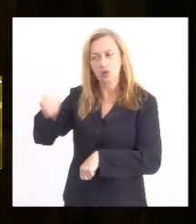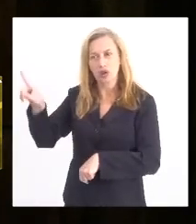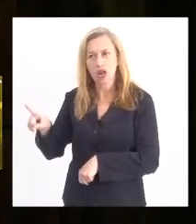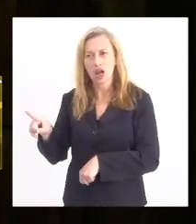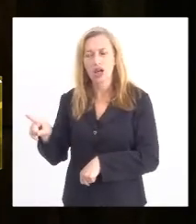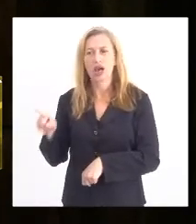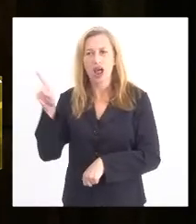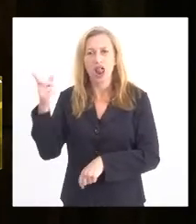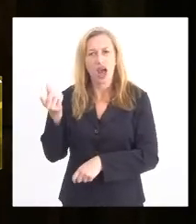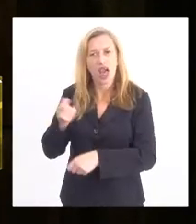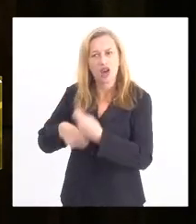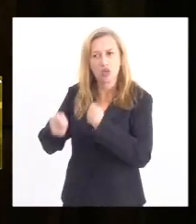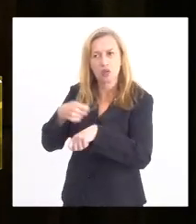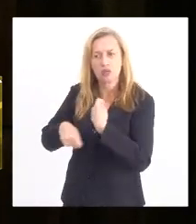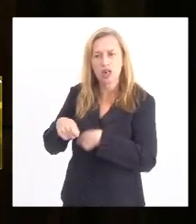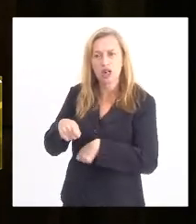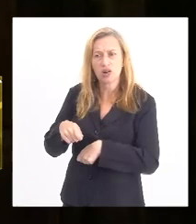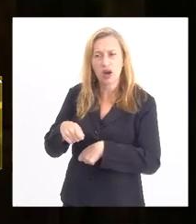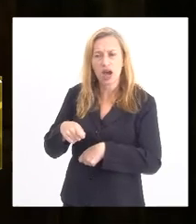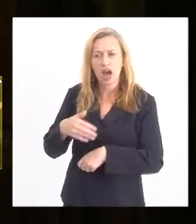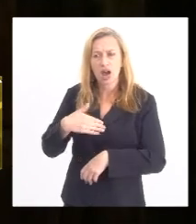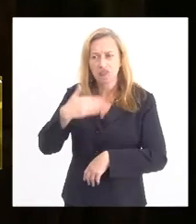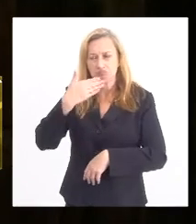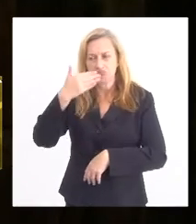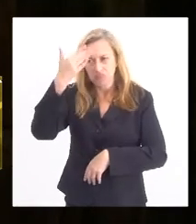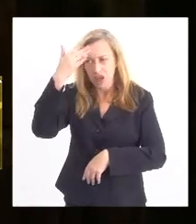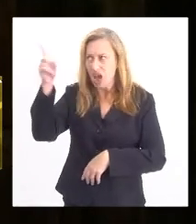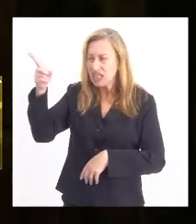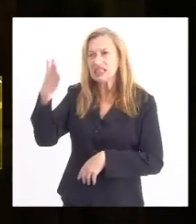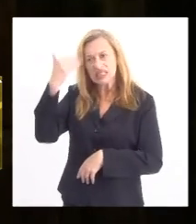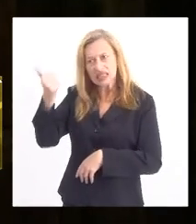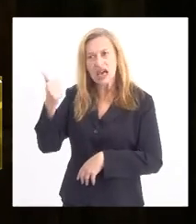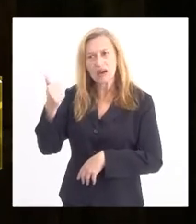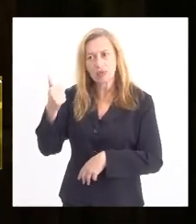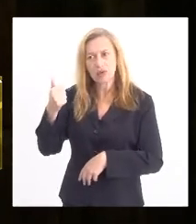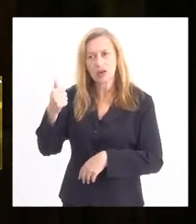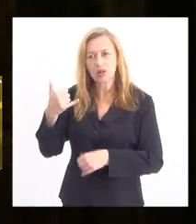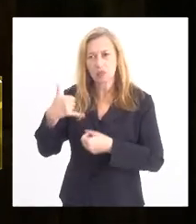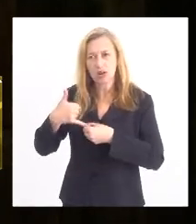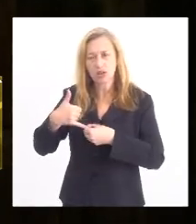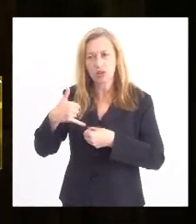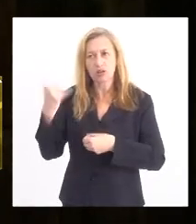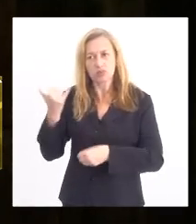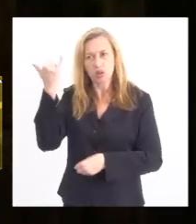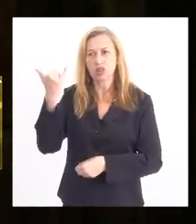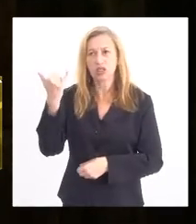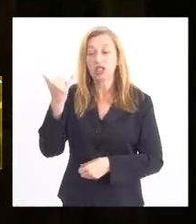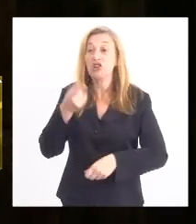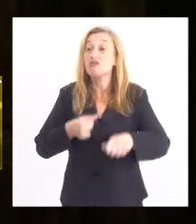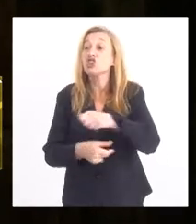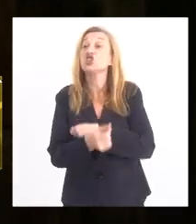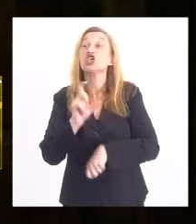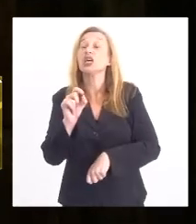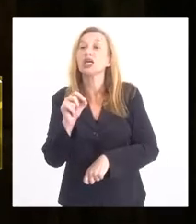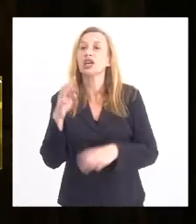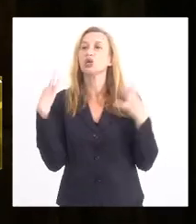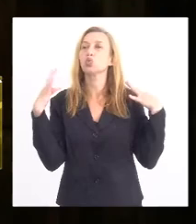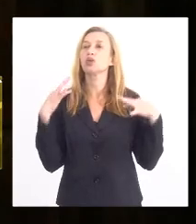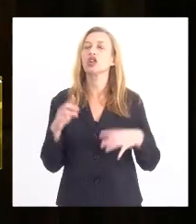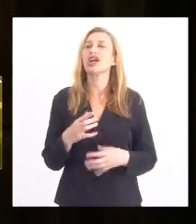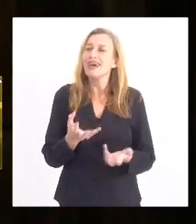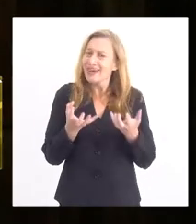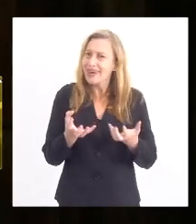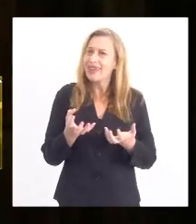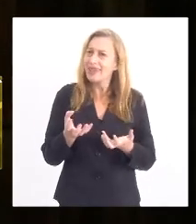um dos Emirados Árabe Ele já sabe que o petróleo é finito e eles estão investindo em que no turismo queria